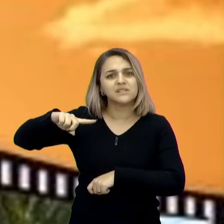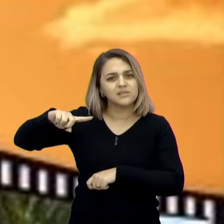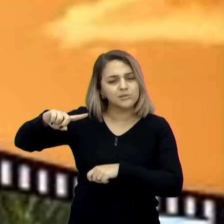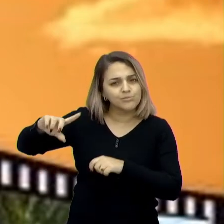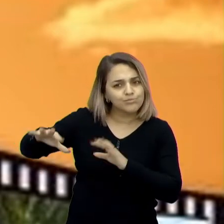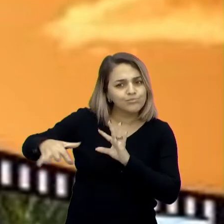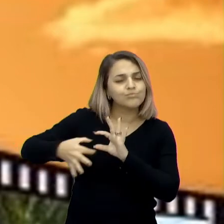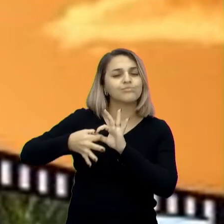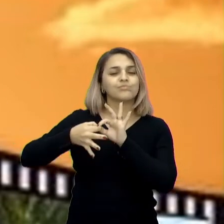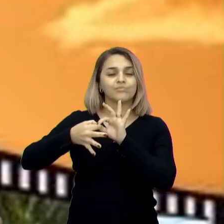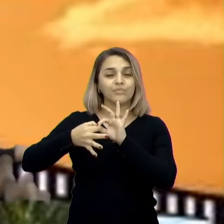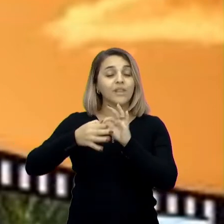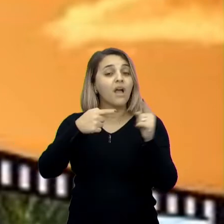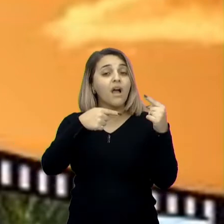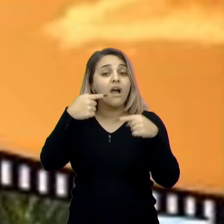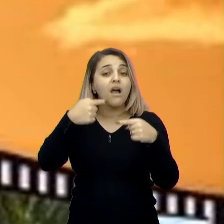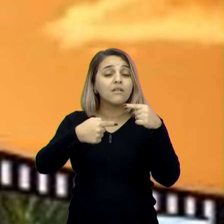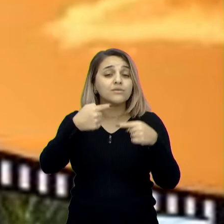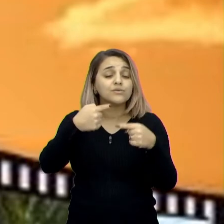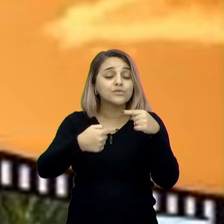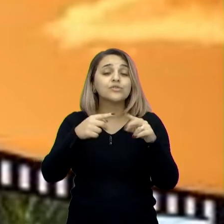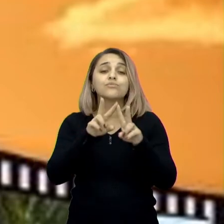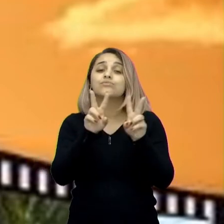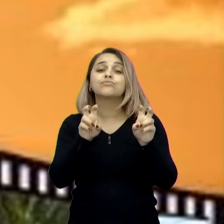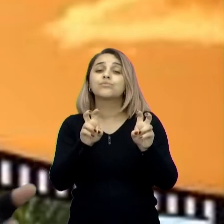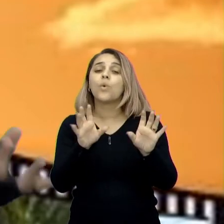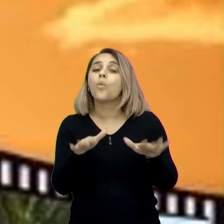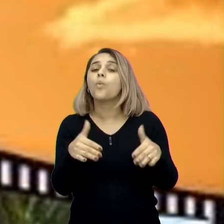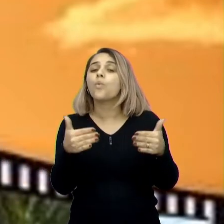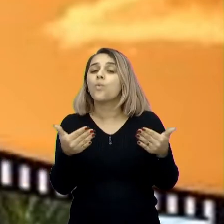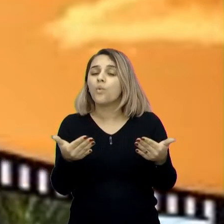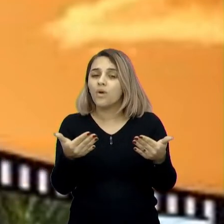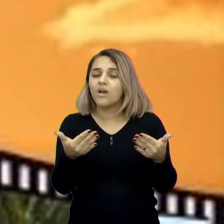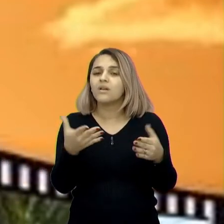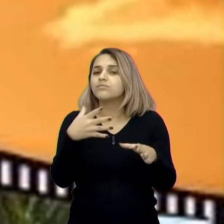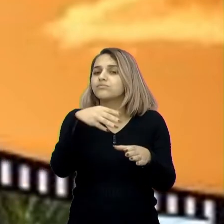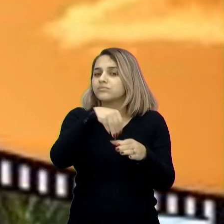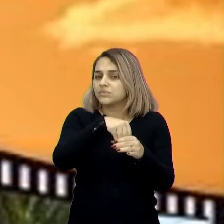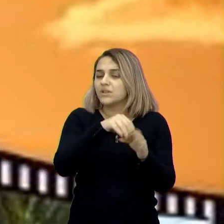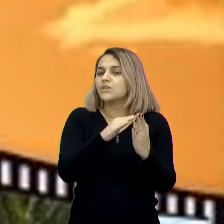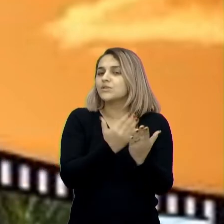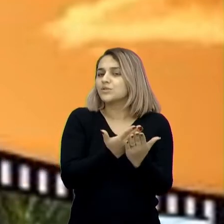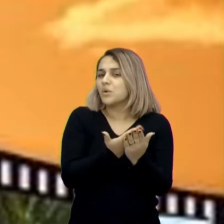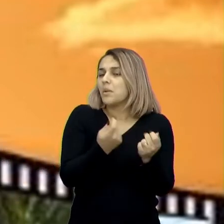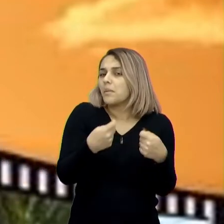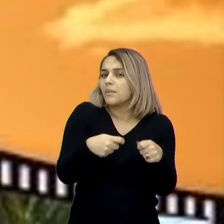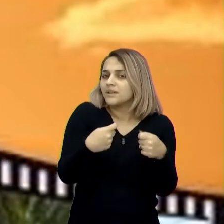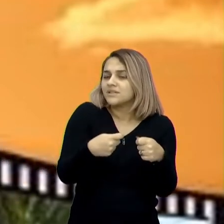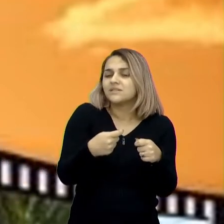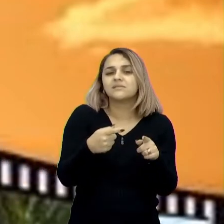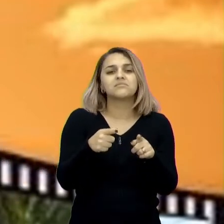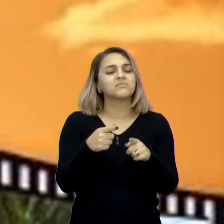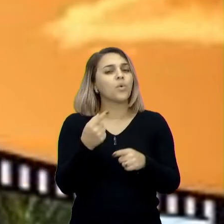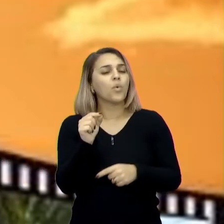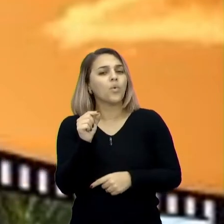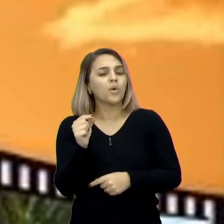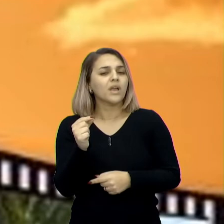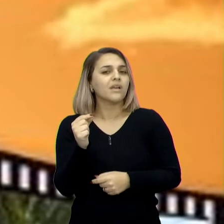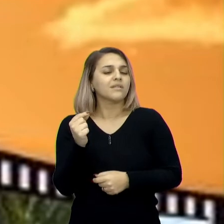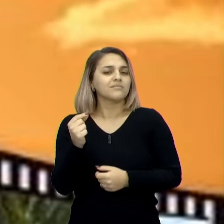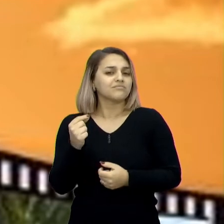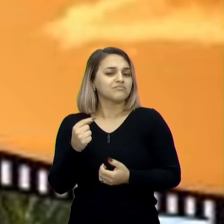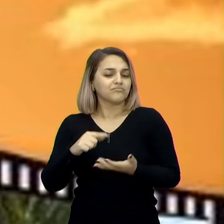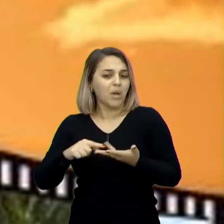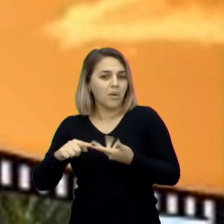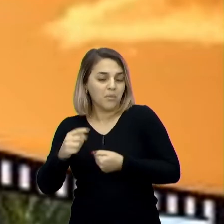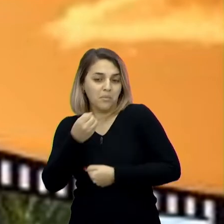foram os assuntos discutidos, quais foram os assuntos trabalhados, o que a unidade escolar precisa, o que ela tem de potencialidade, de coisa boas